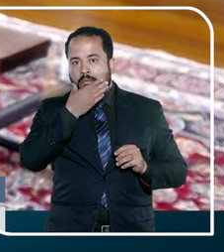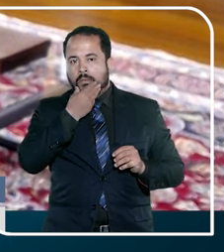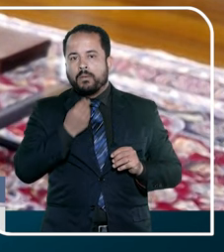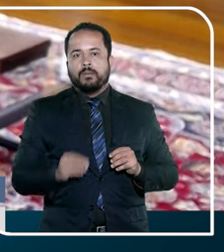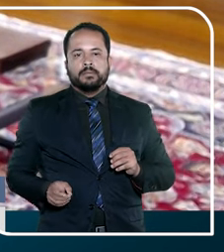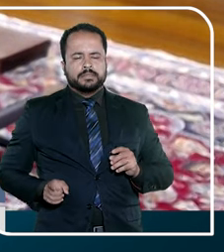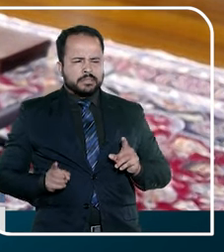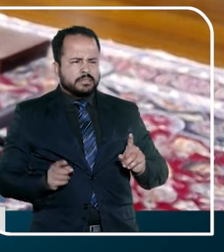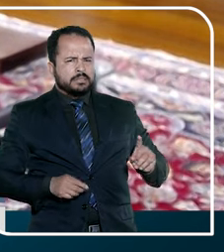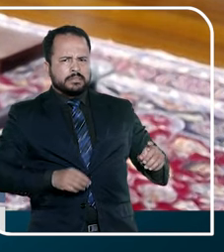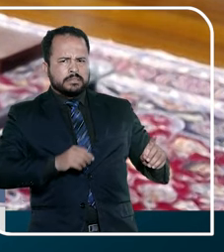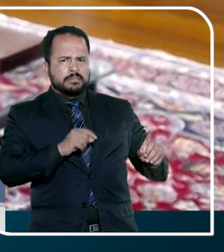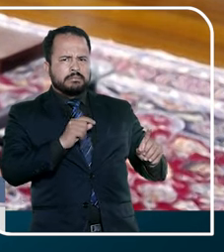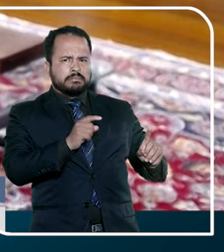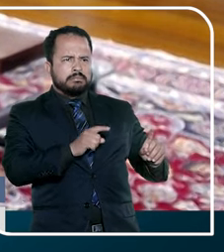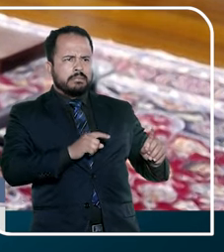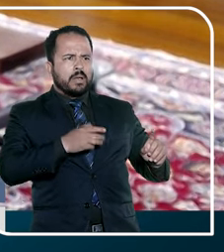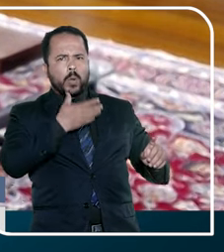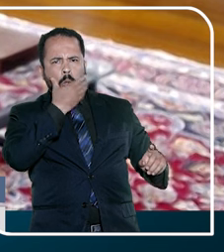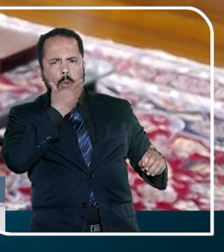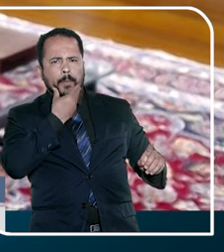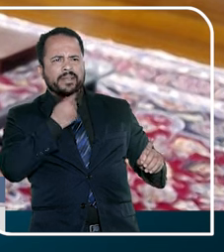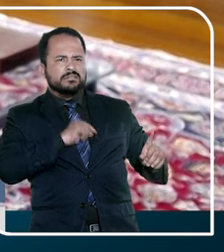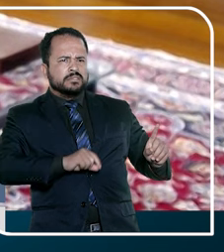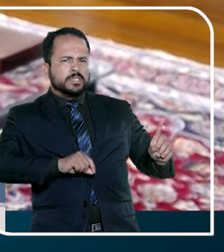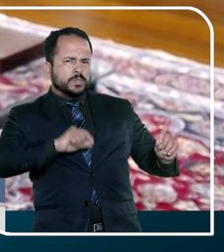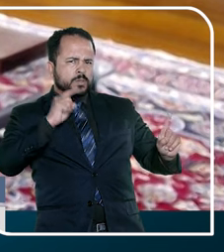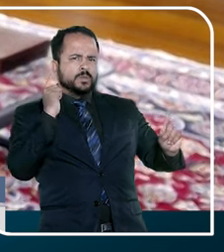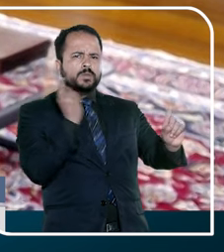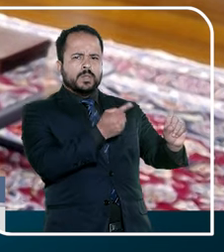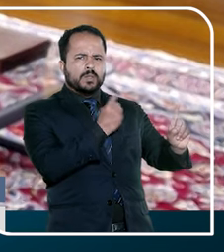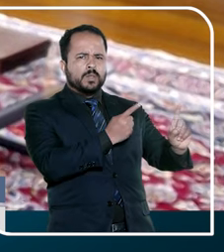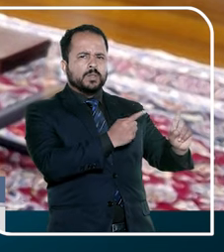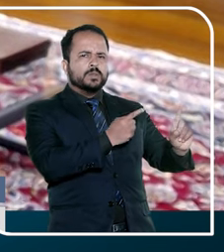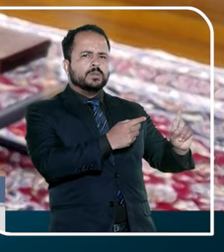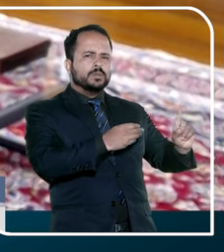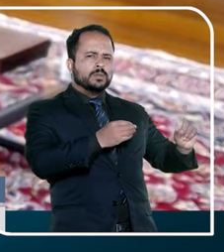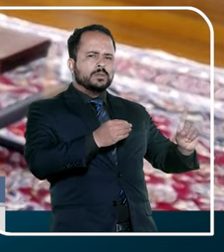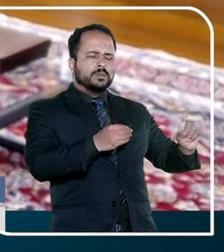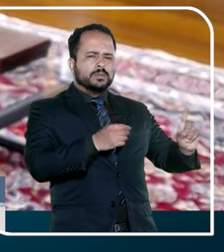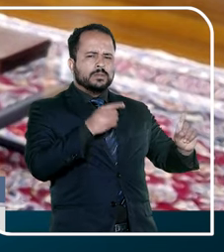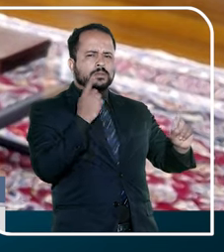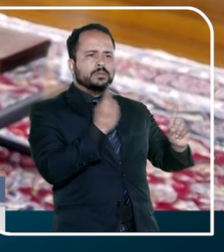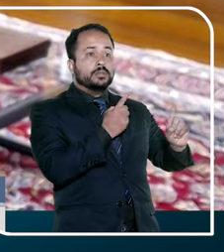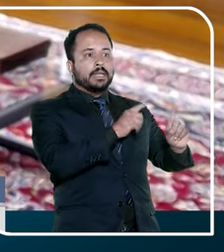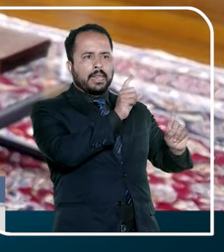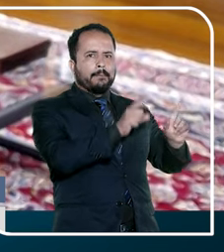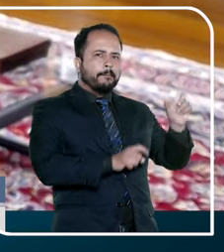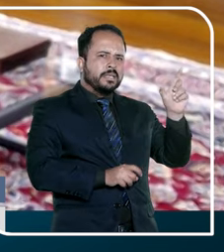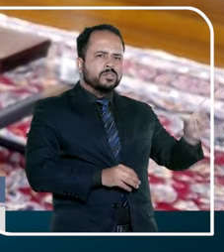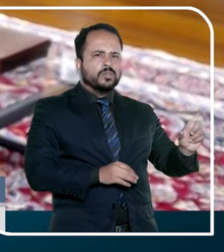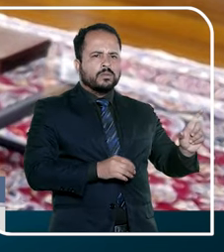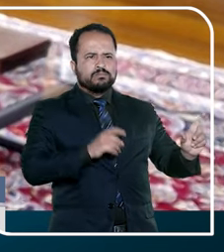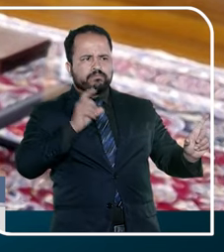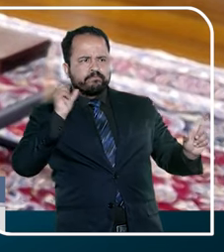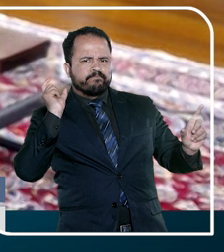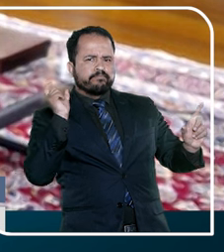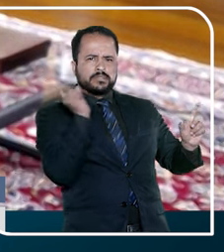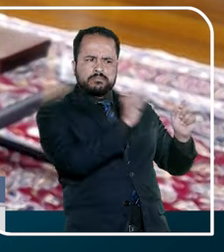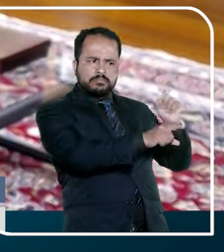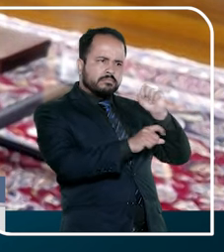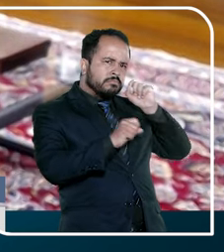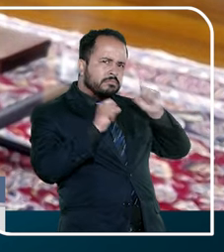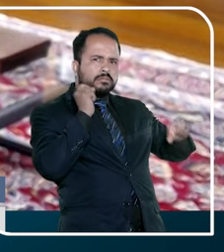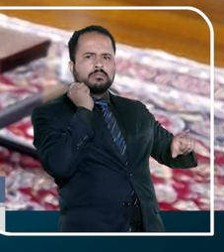né a a mulher na sua expressão como pessoa na sua dignidade então Eh até para que o